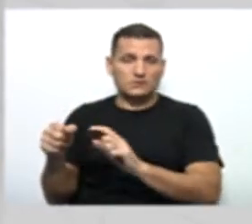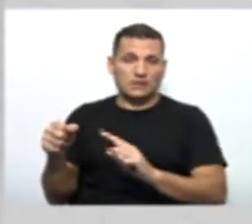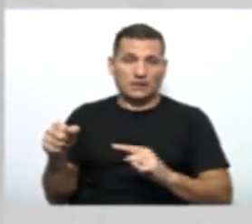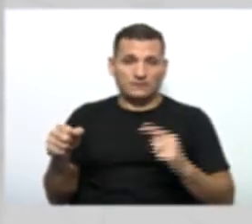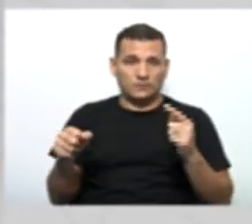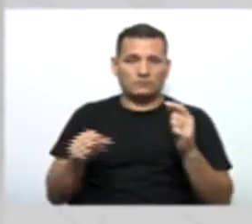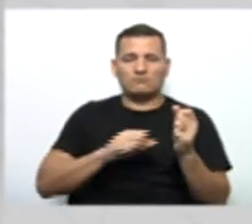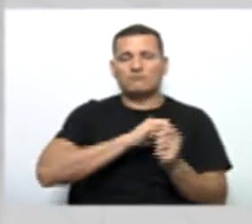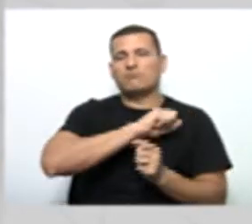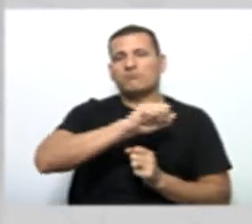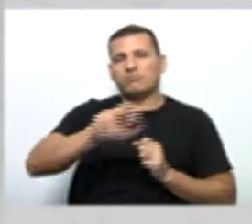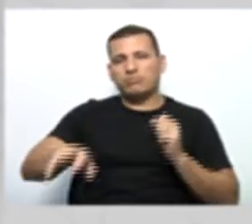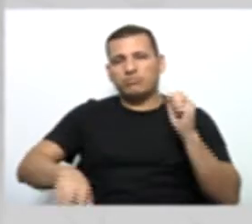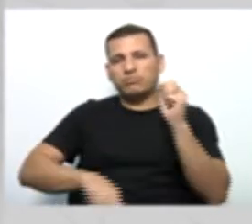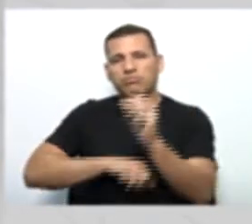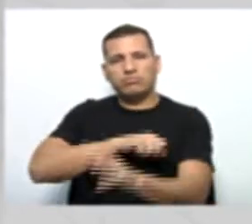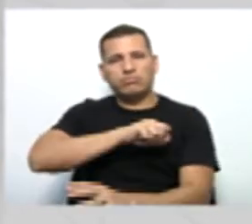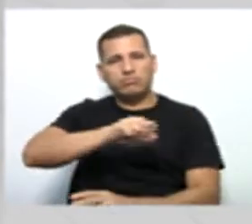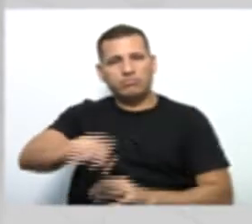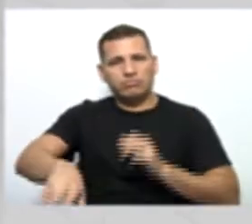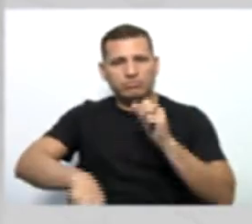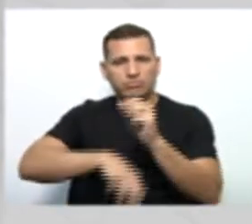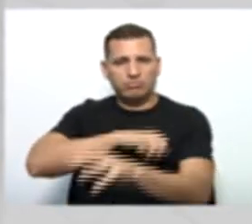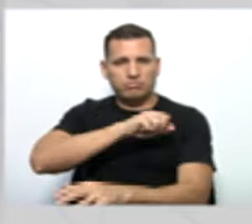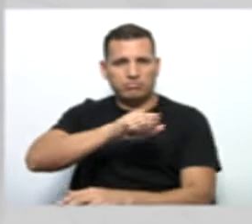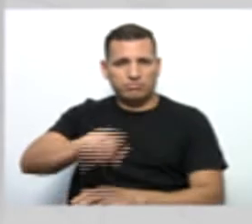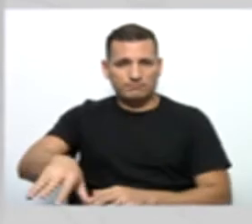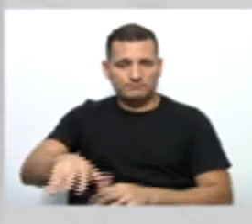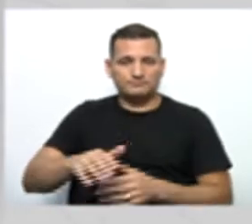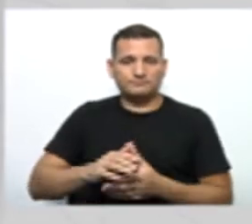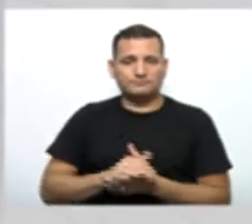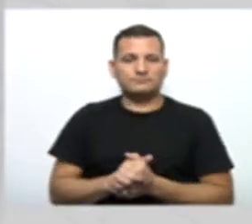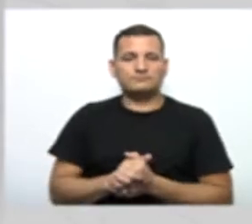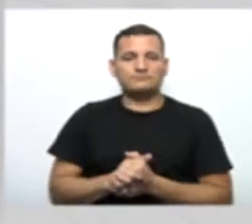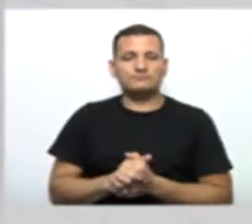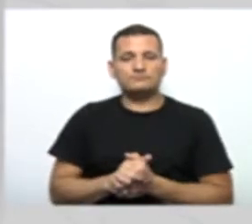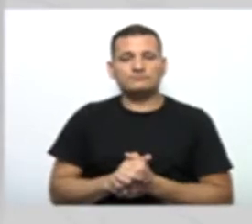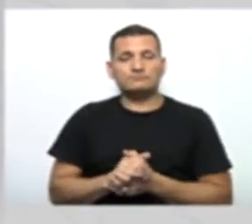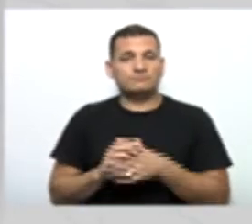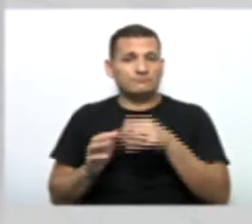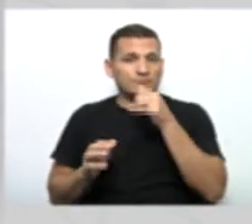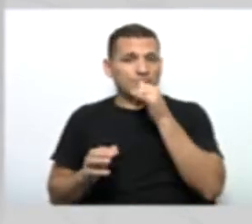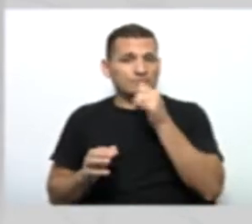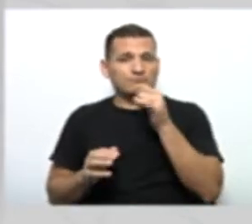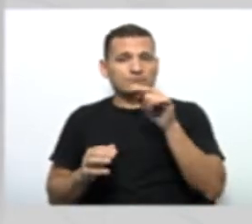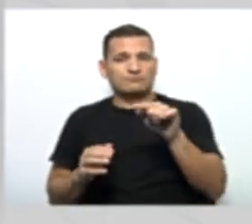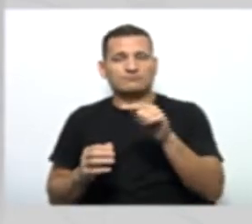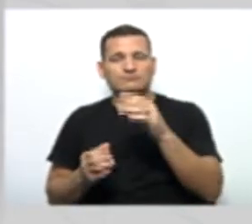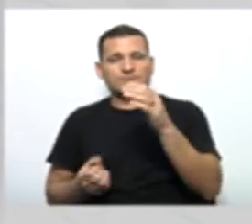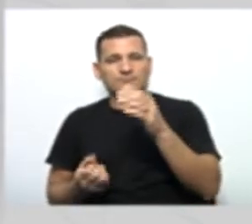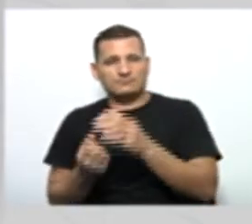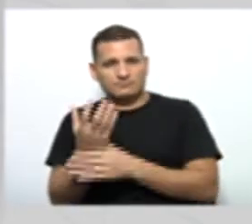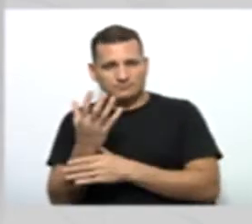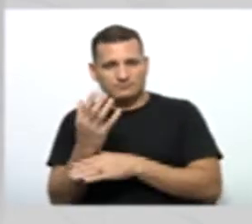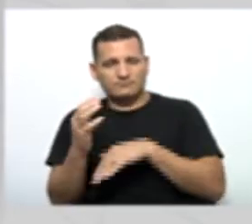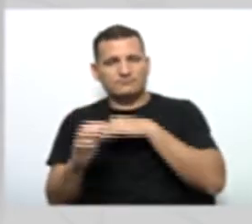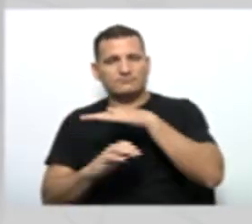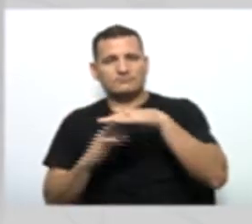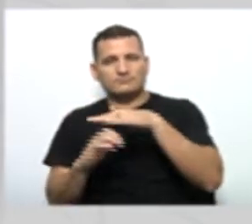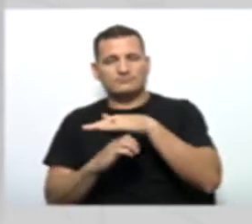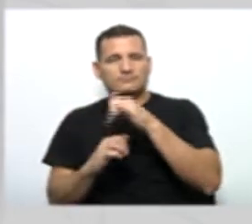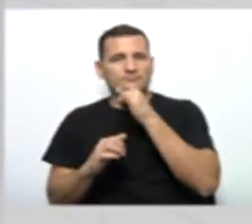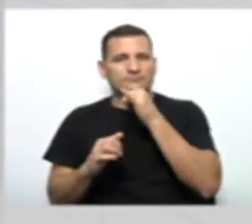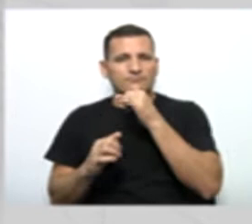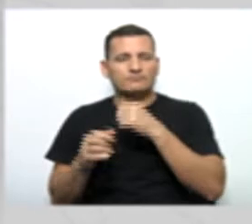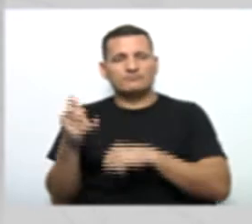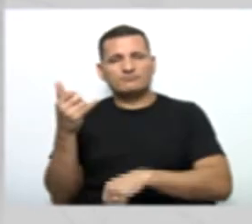nela. Se você monta um empreendimento para explorar minério,